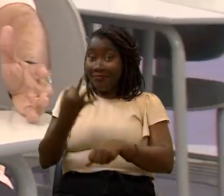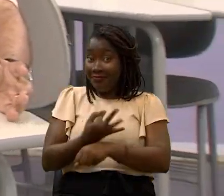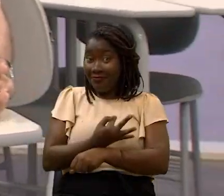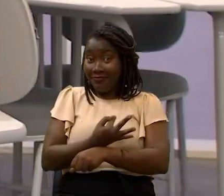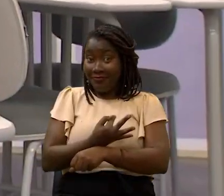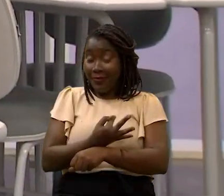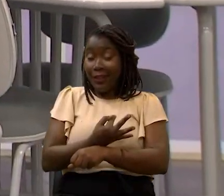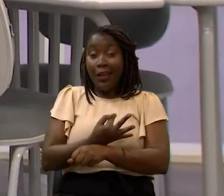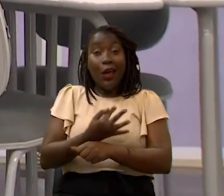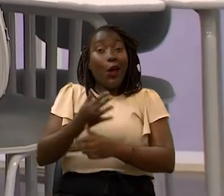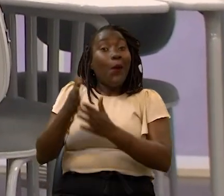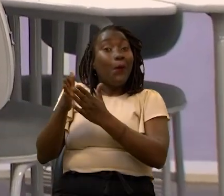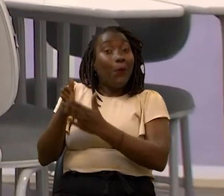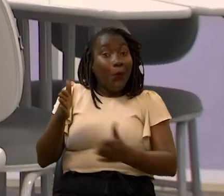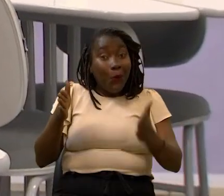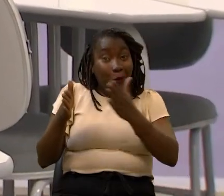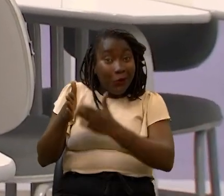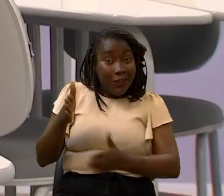conta.